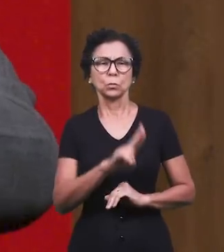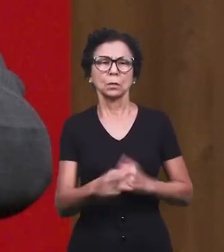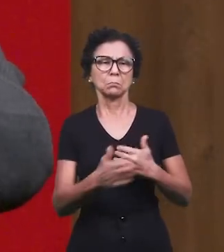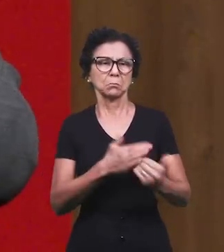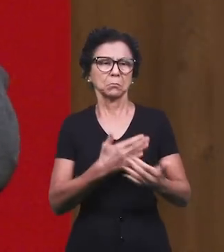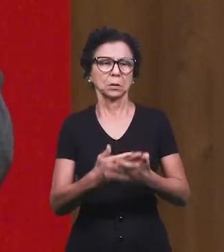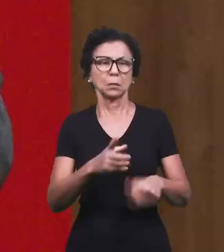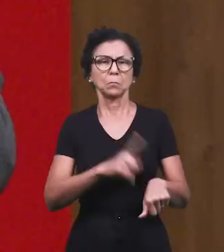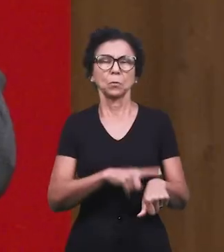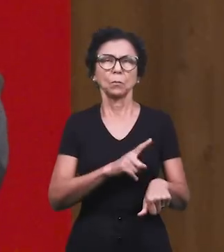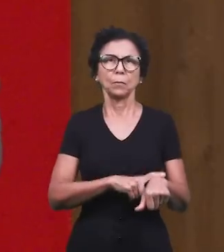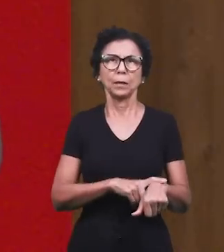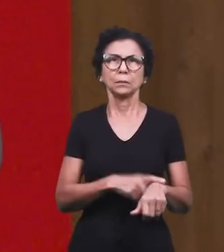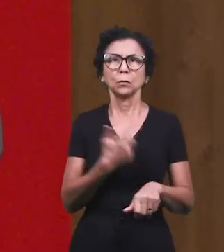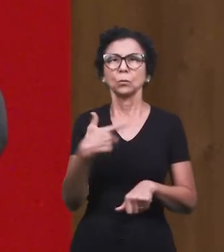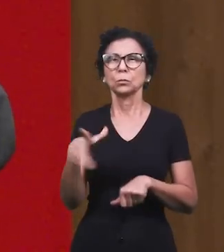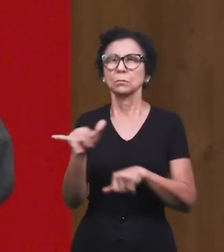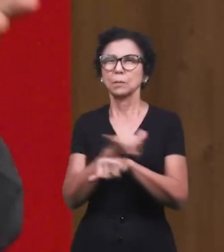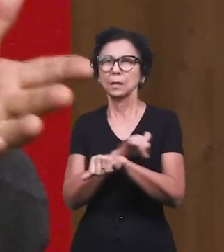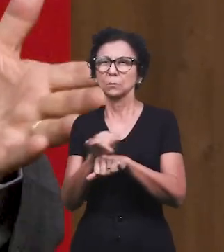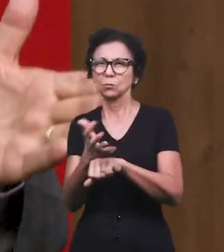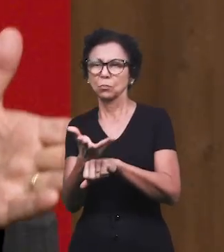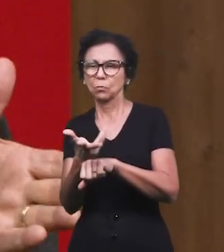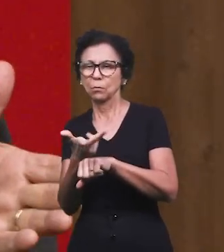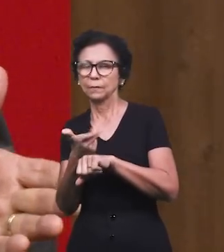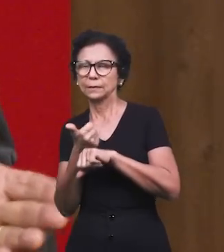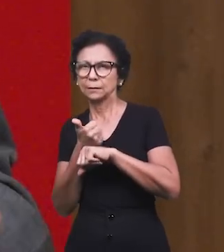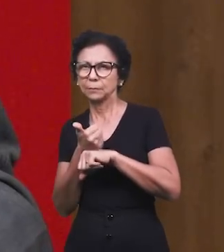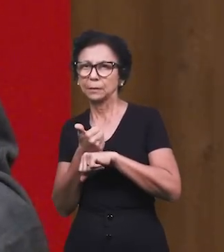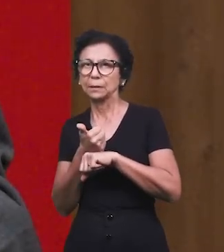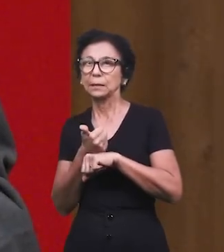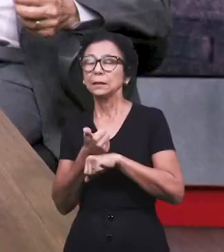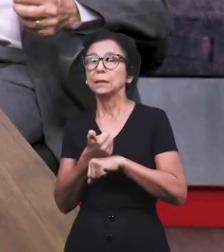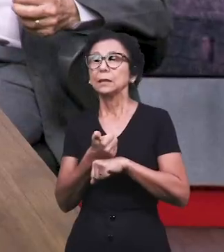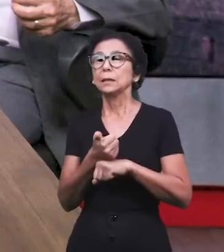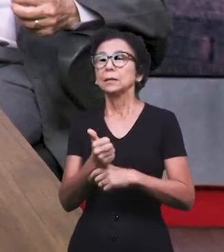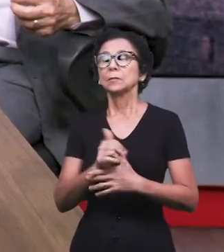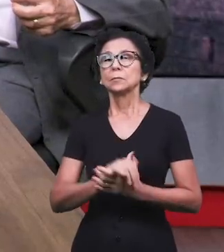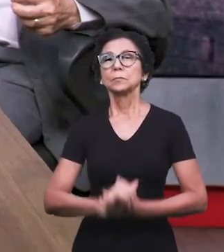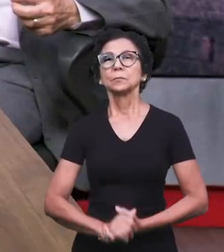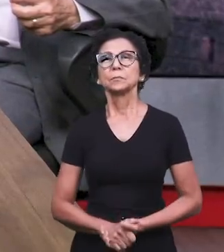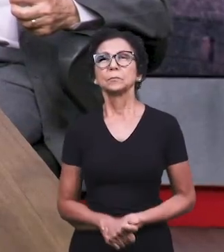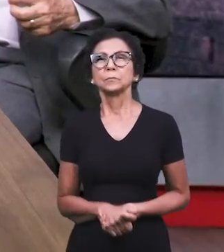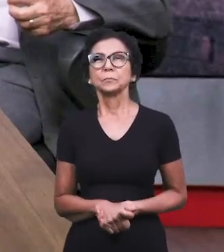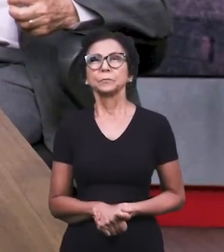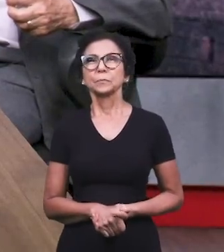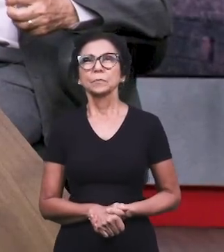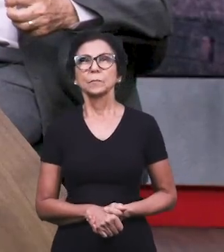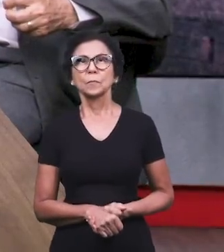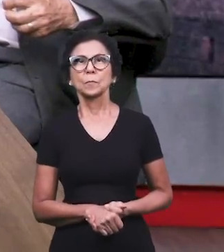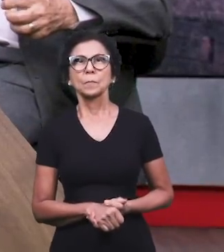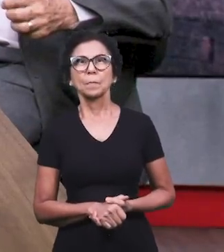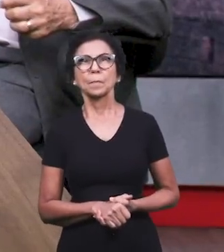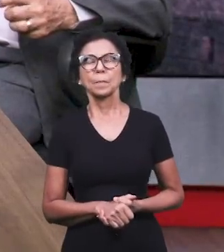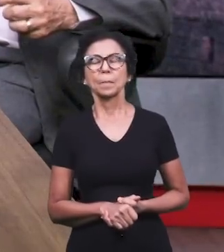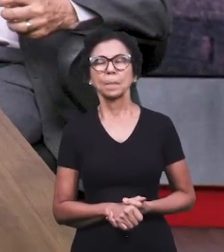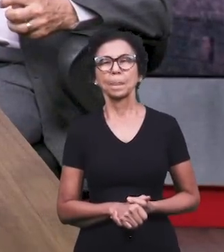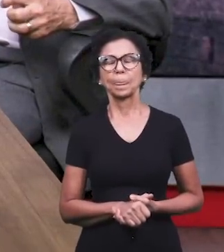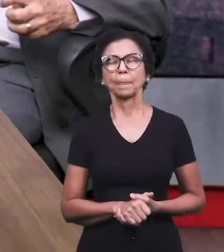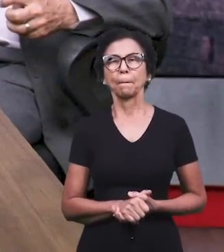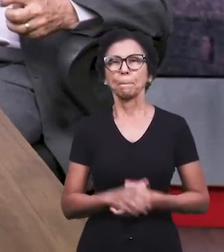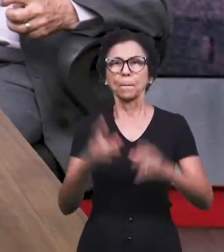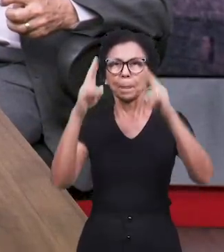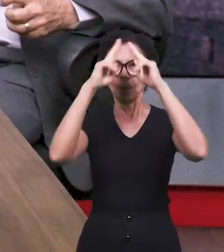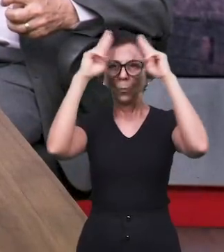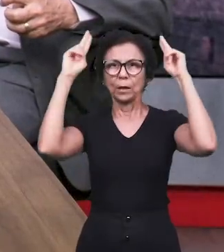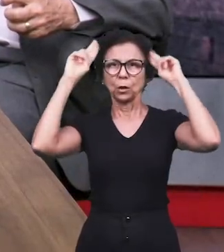usava de outros métodos de convencimento também. Mas exatamente esse método que ele explicou aqui. Quando botavam um Herodes, que era um judeu, para governar